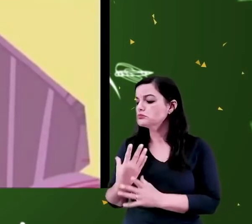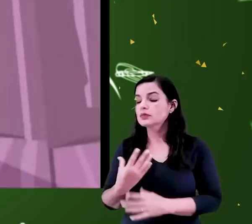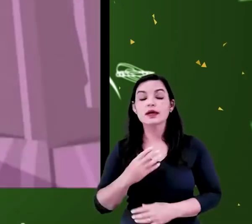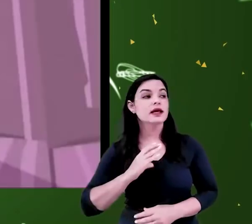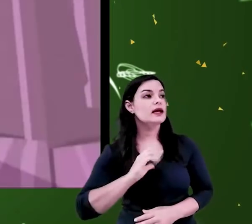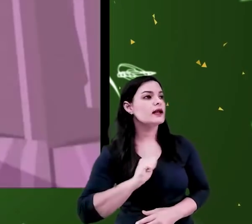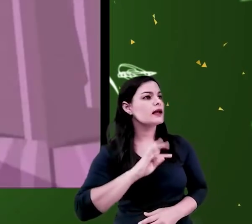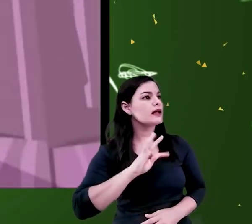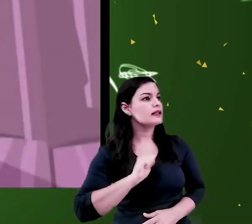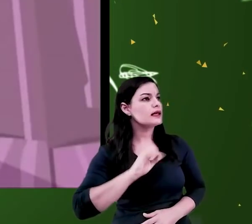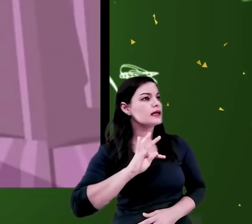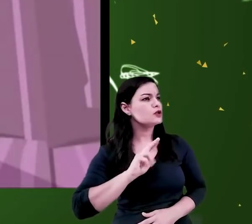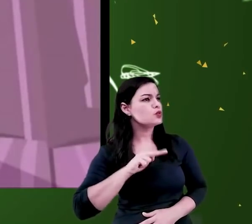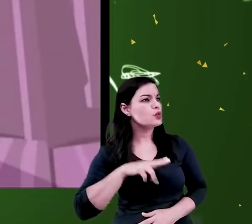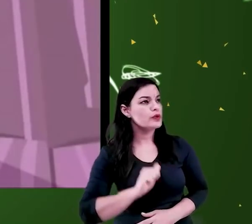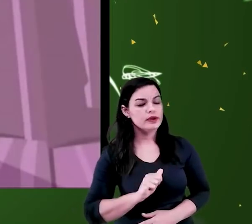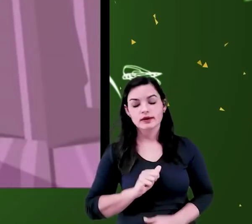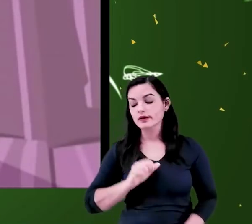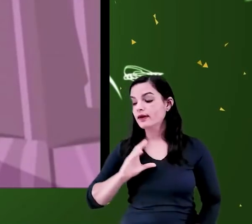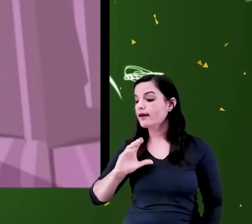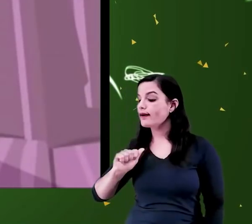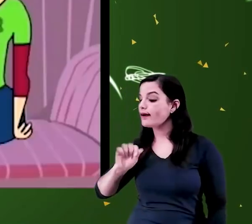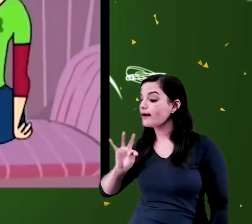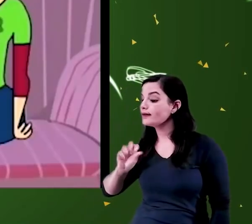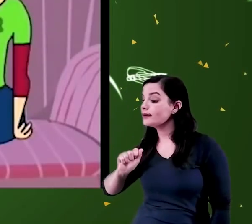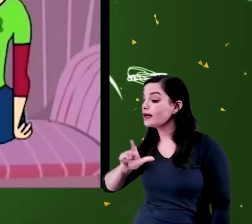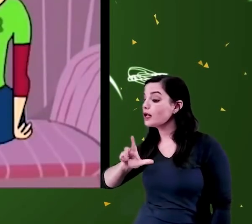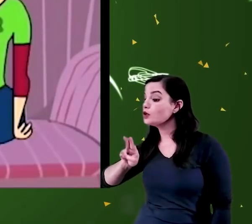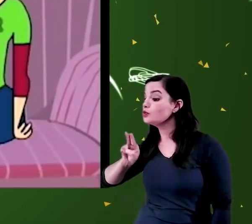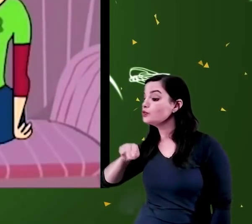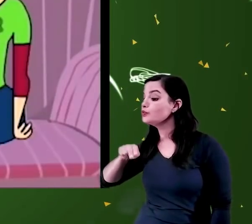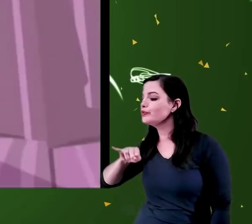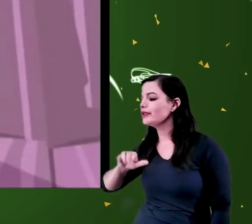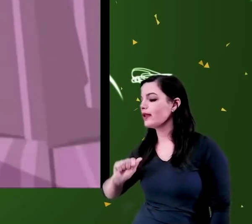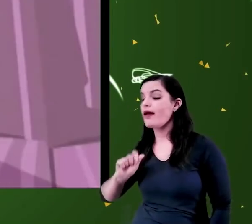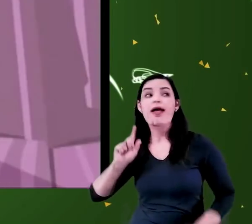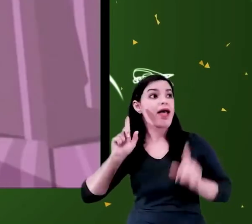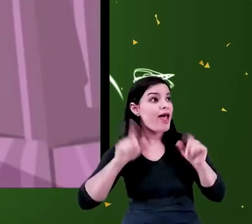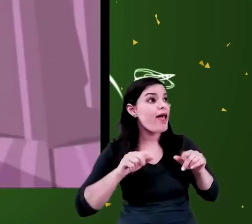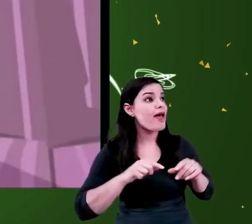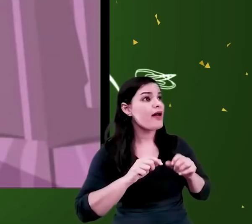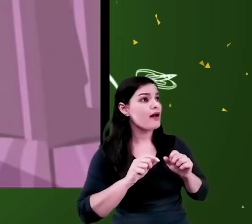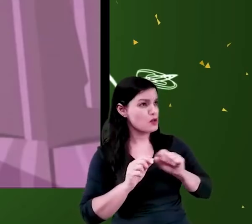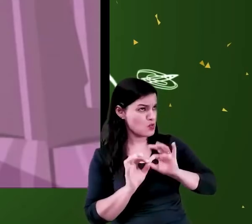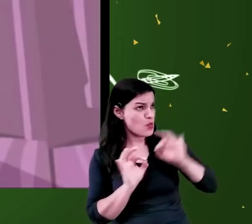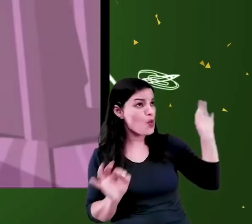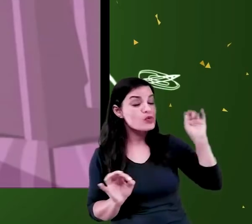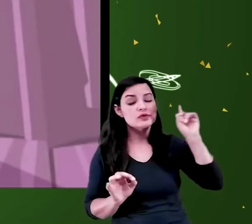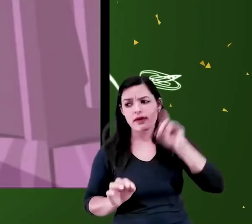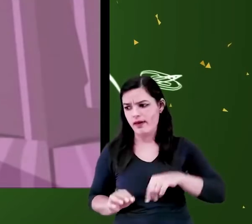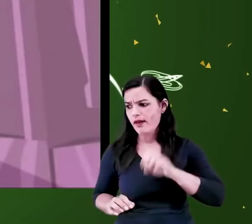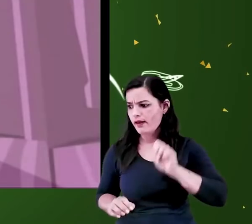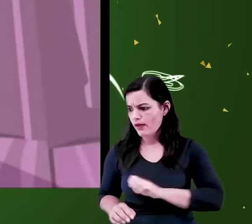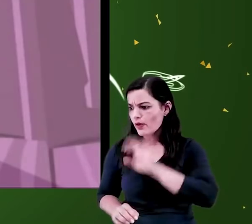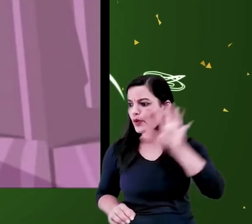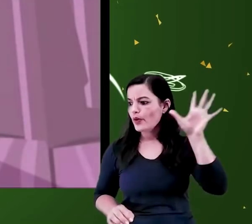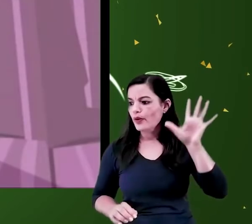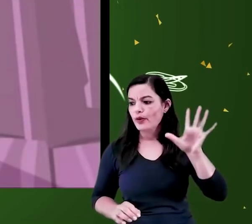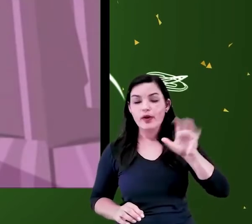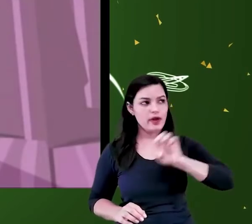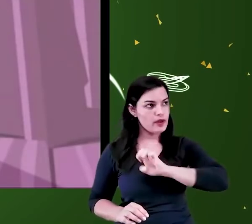Catalunha. Isso. Mas é longe. É na Europa. Ah. E por que ele não